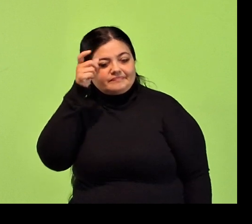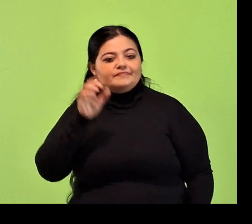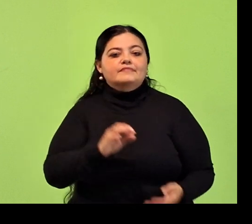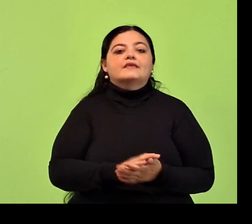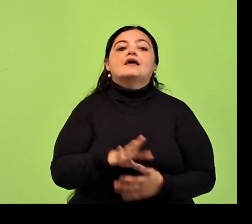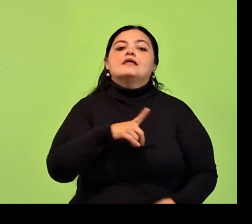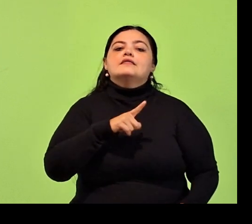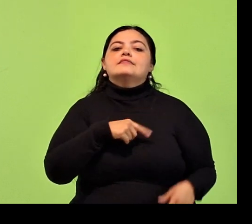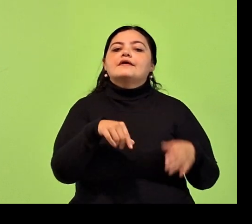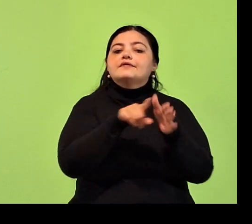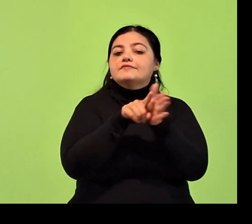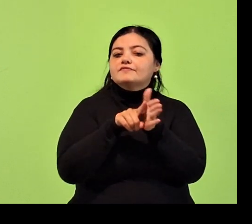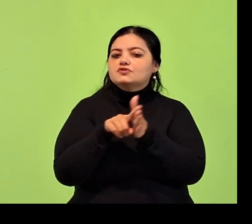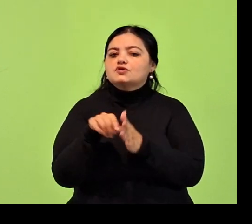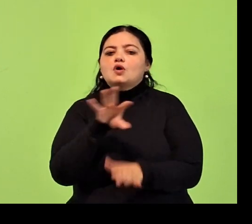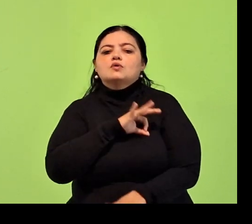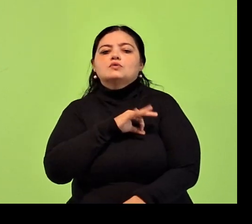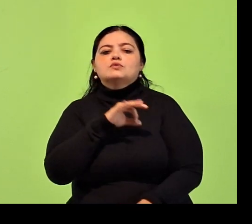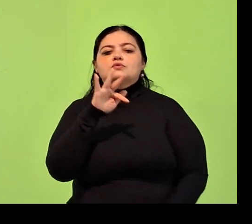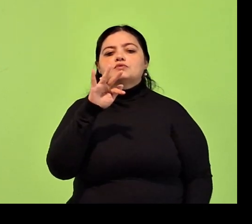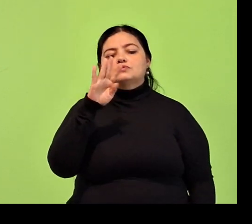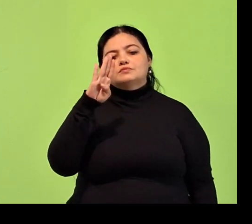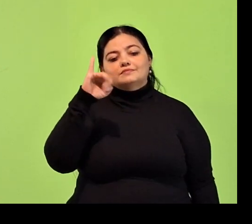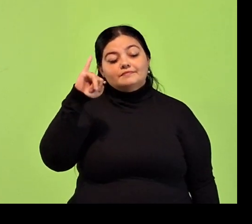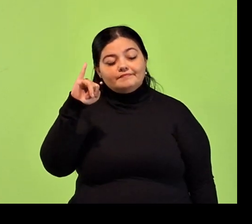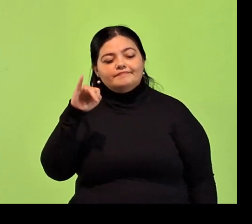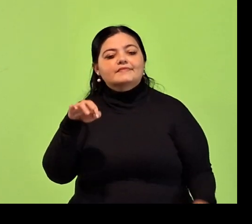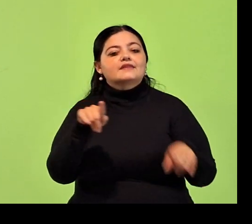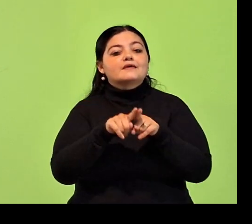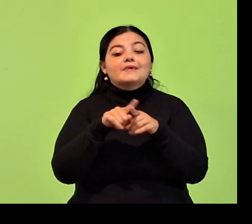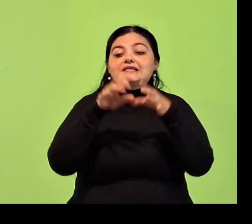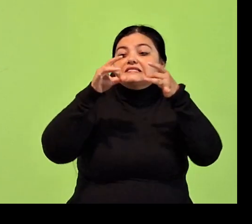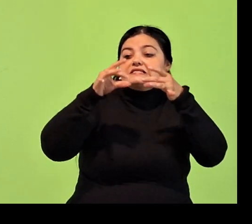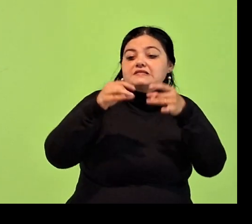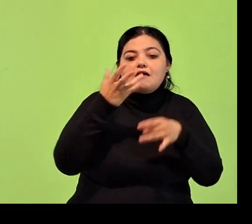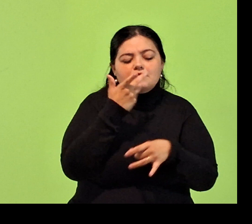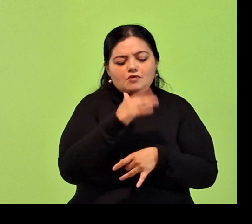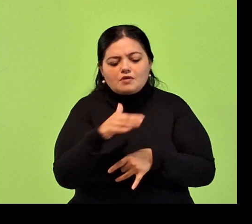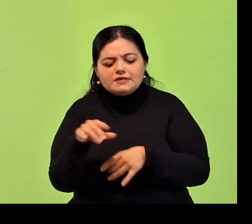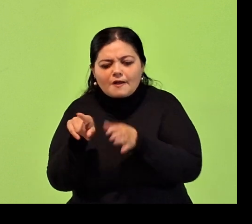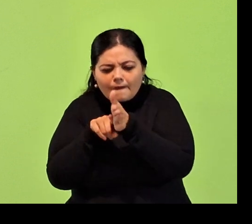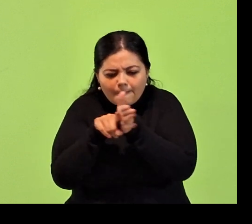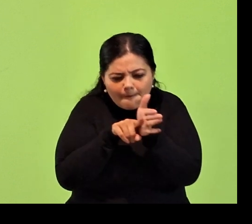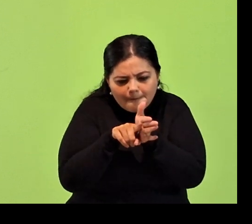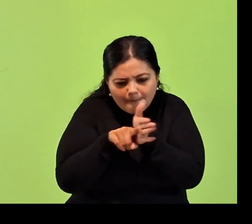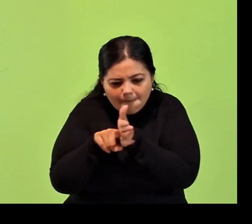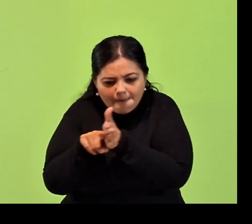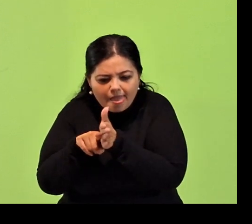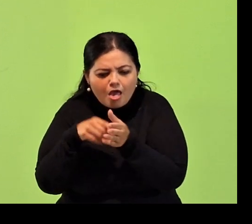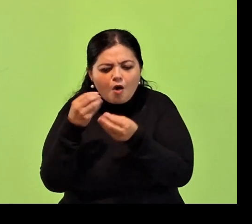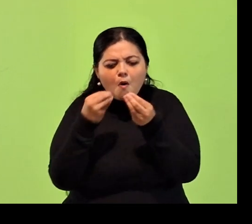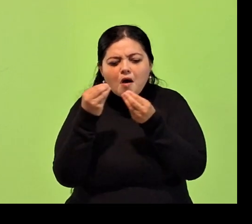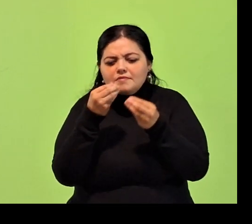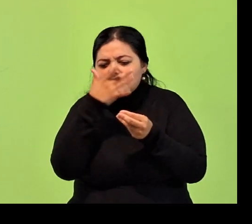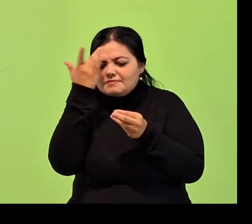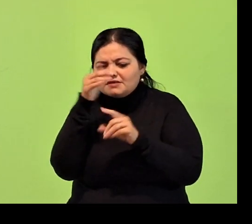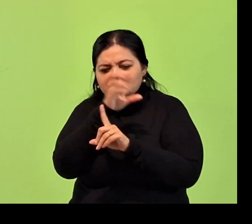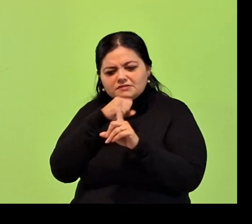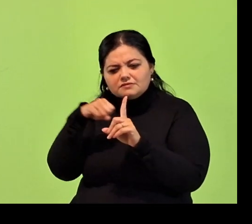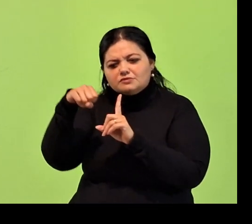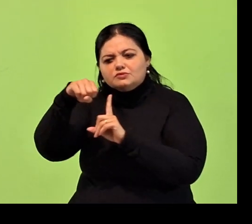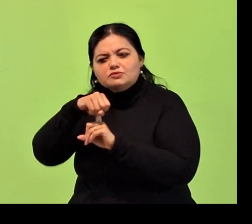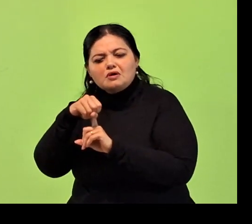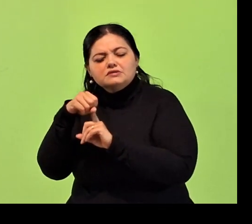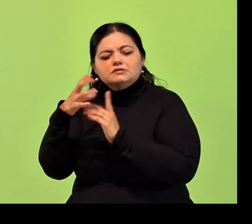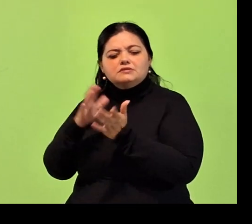do FBI e ele é especialista em vitimização infantil e publicou um relatório sobre esse fenômeno social. A partir